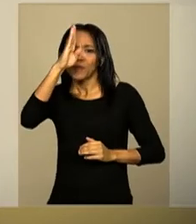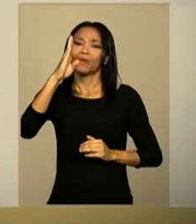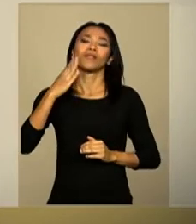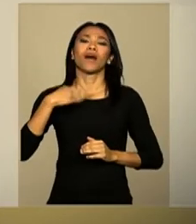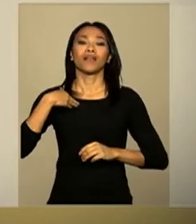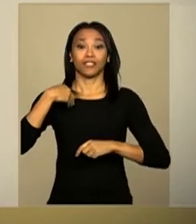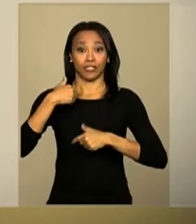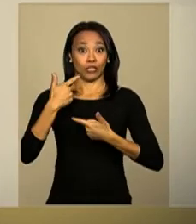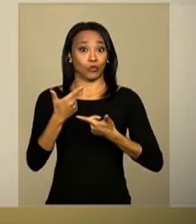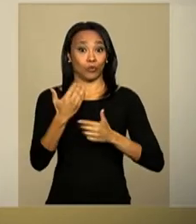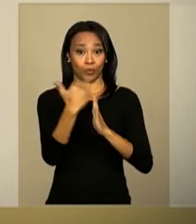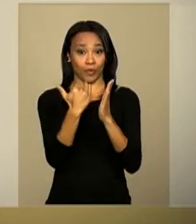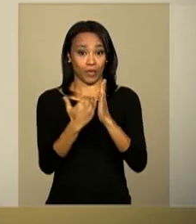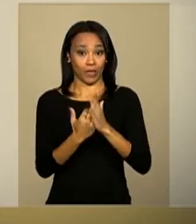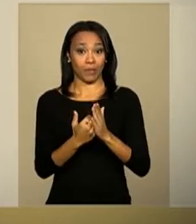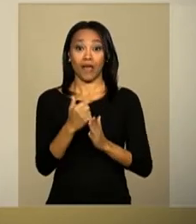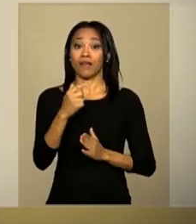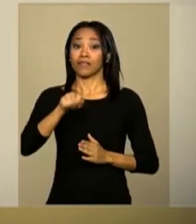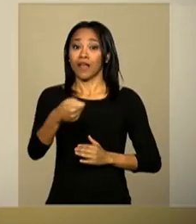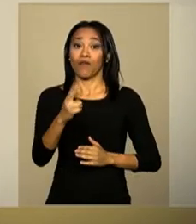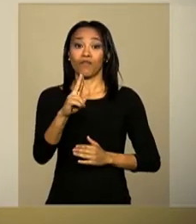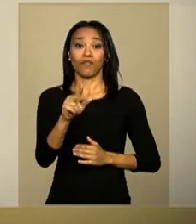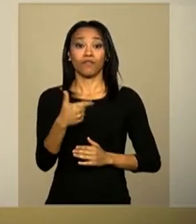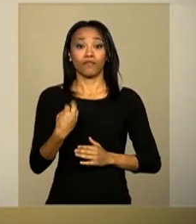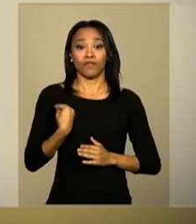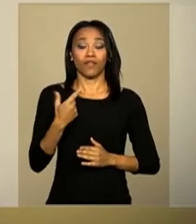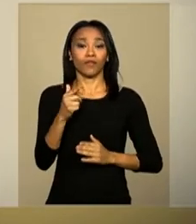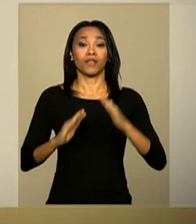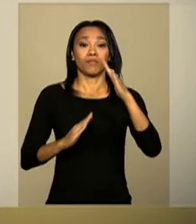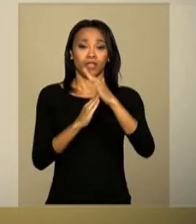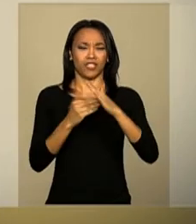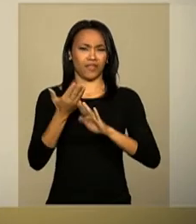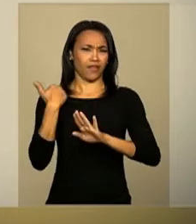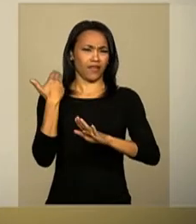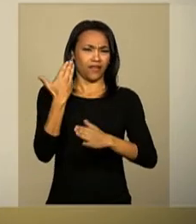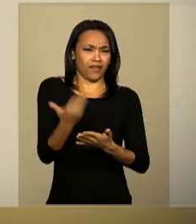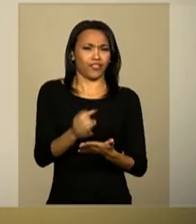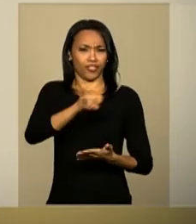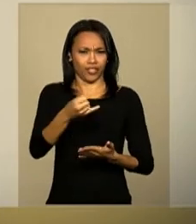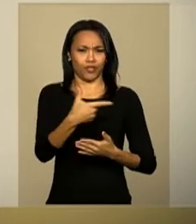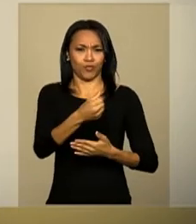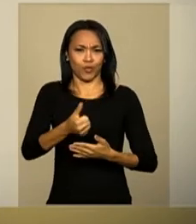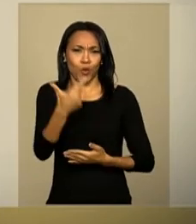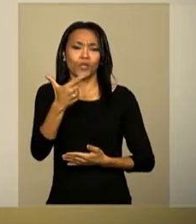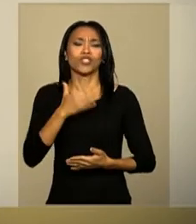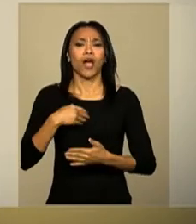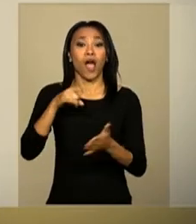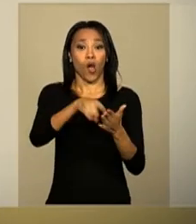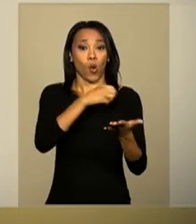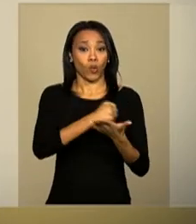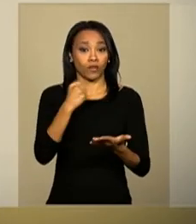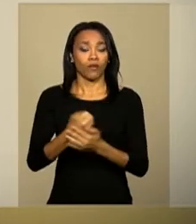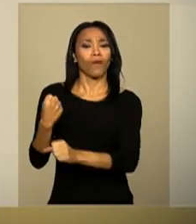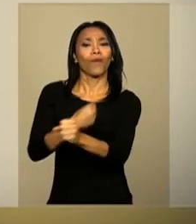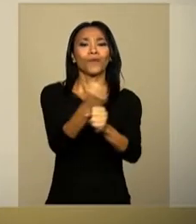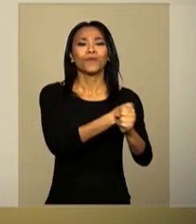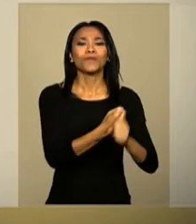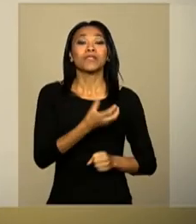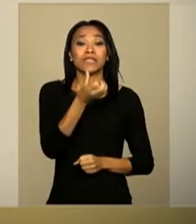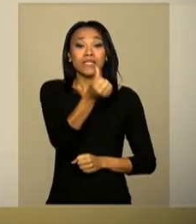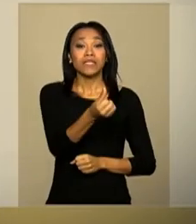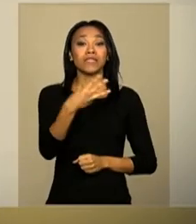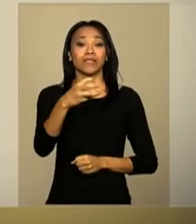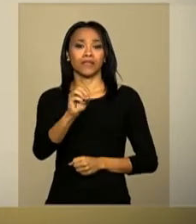no vivência limites Desde janeiro de2012 o meu governo já contratou a construção de